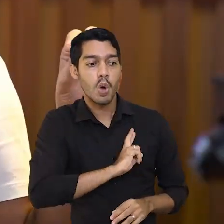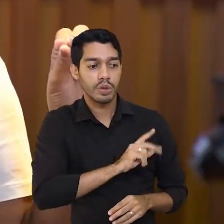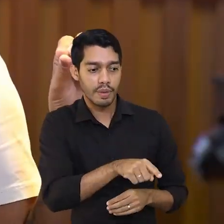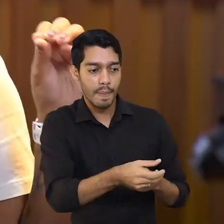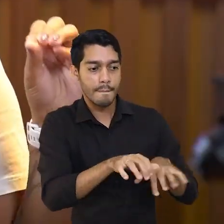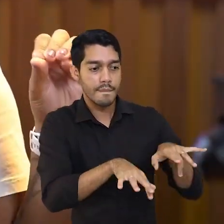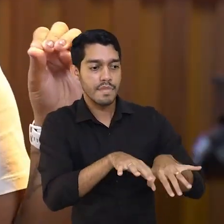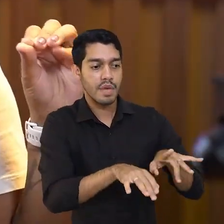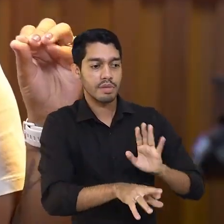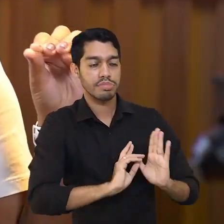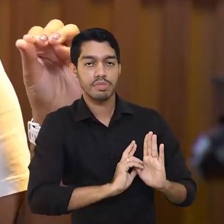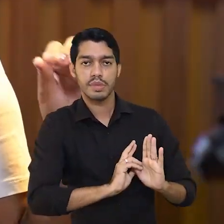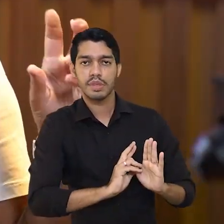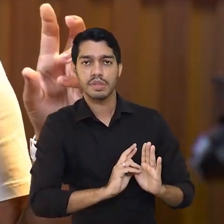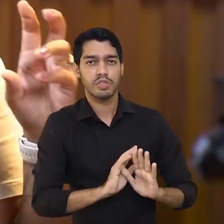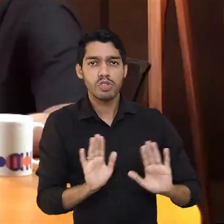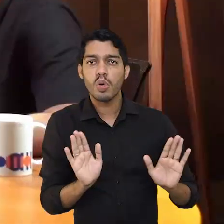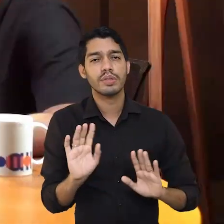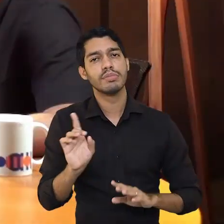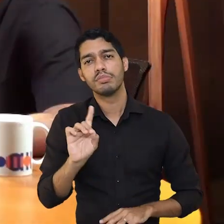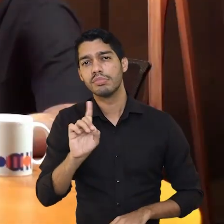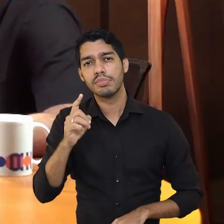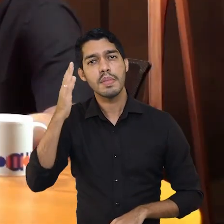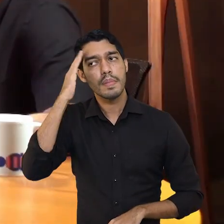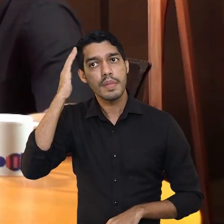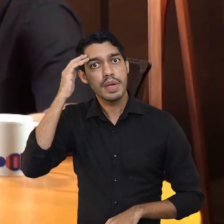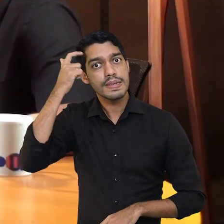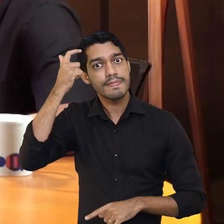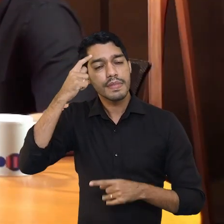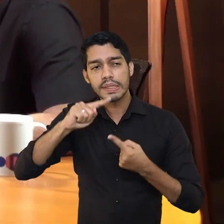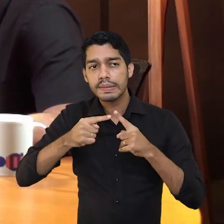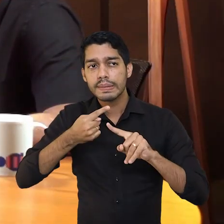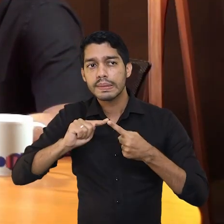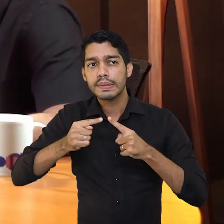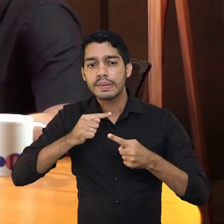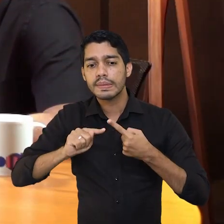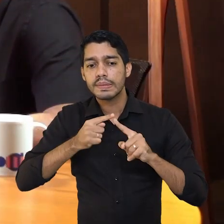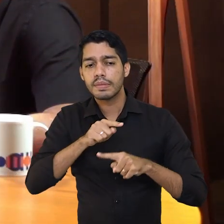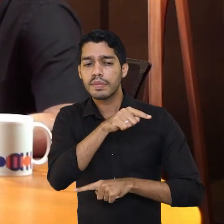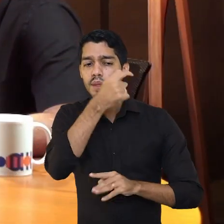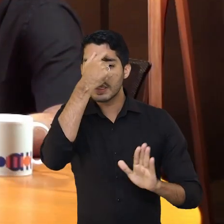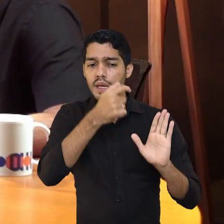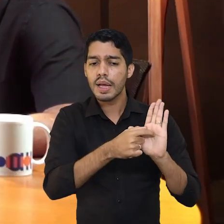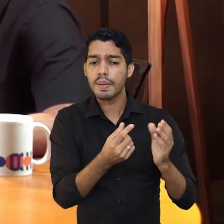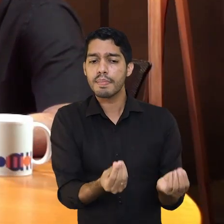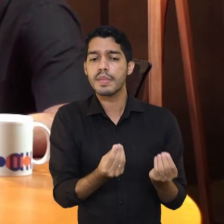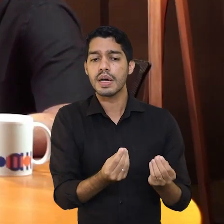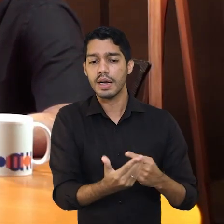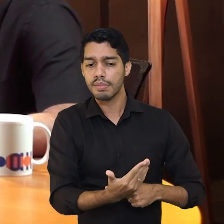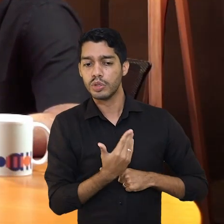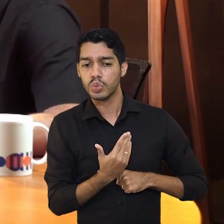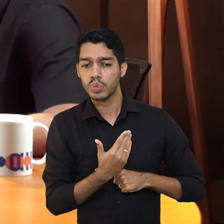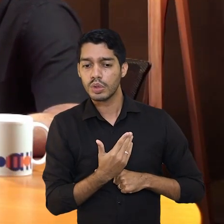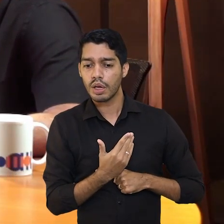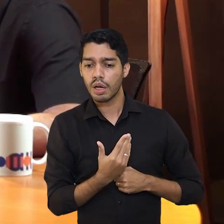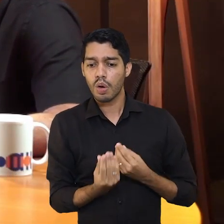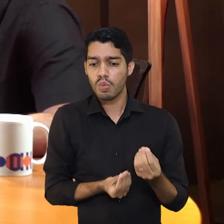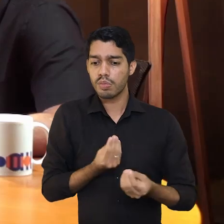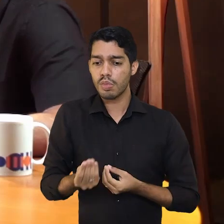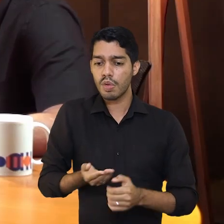importância dessa transformação que ele está vivendo, o que isso muda na vida prática dele e como ele pode interagir de uma